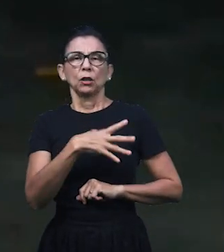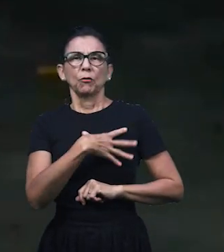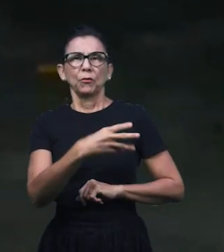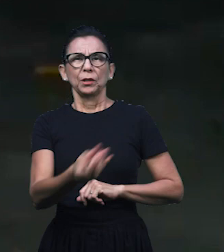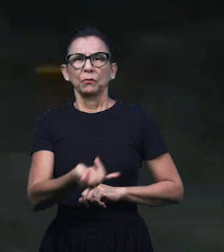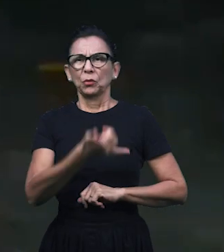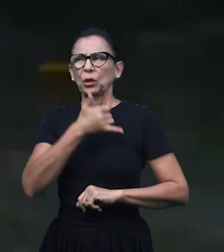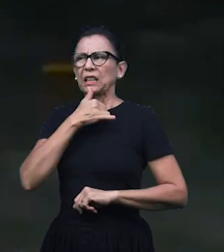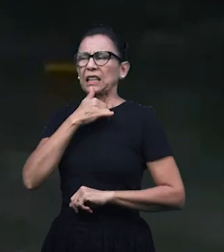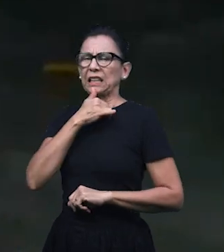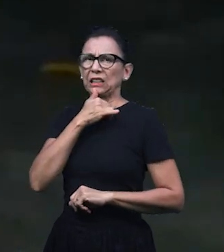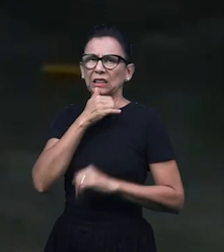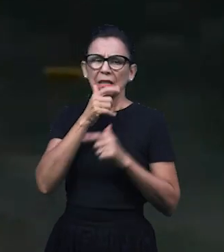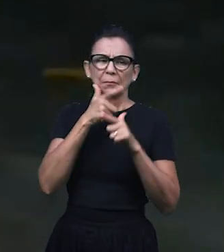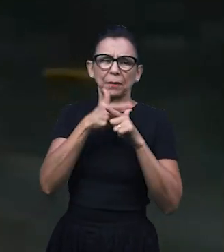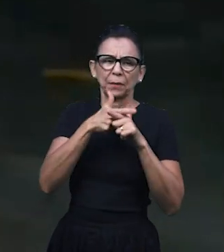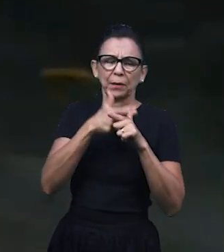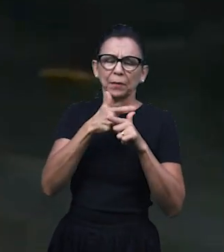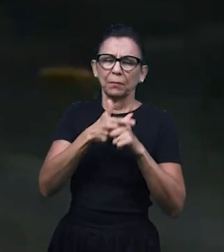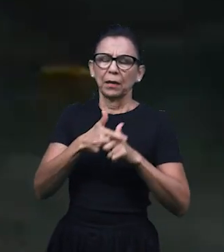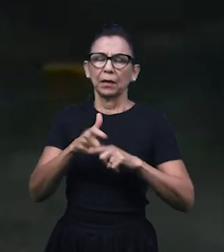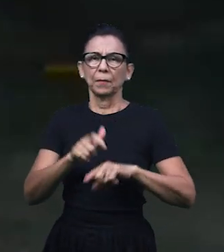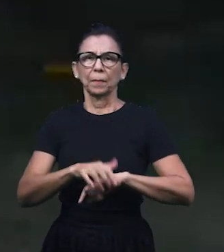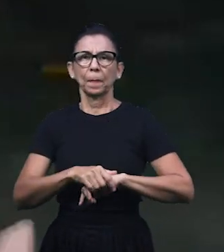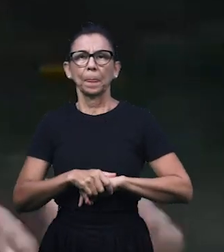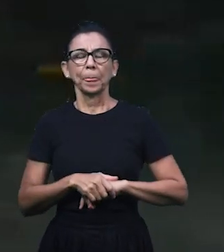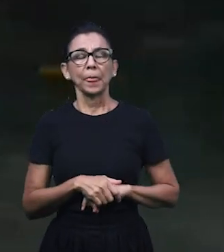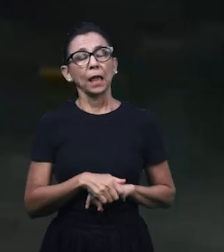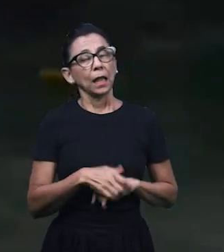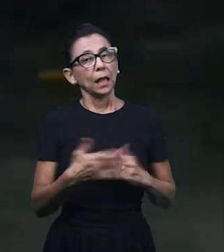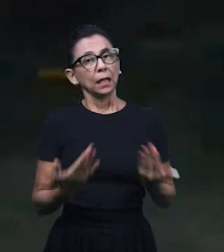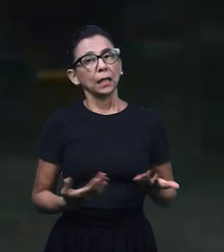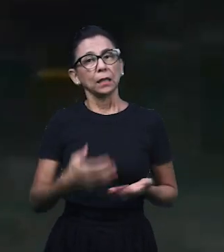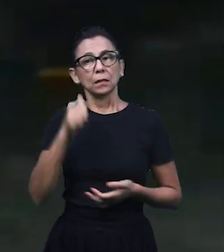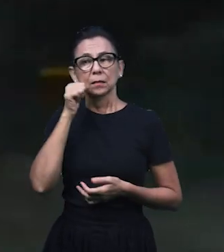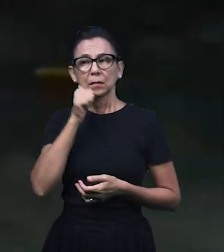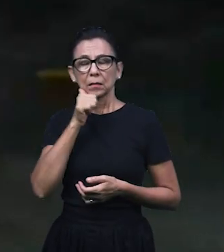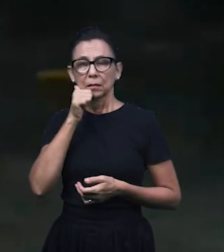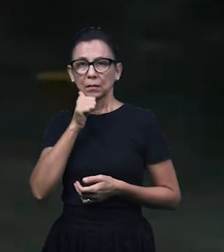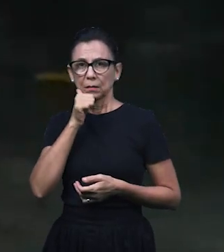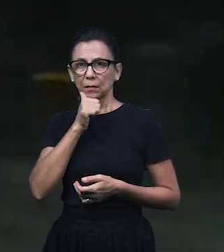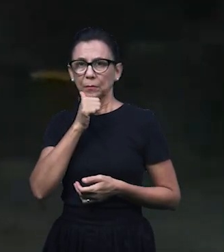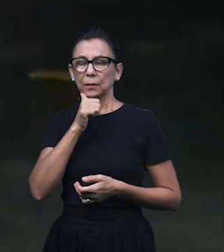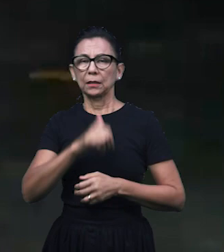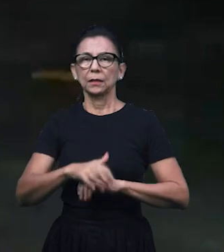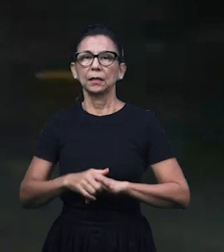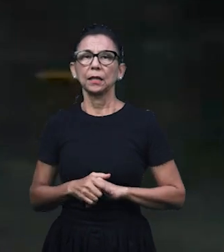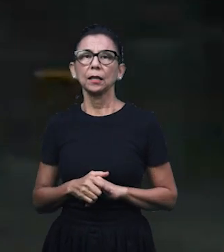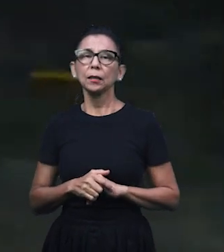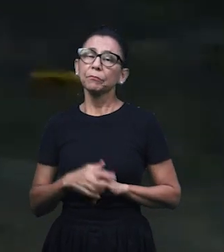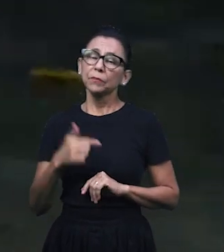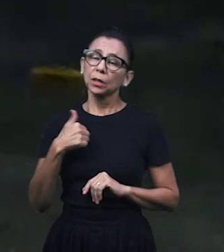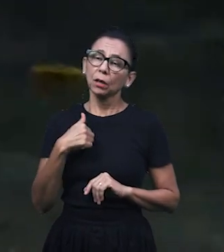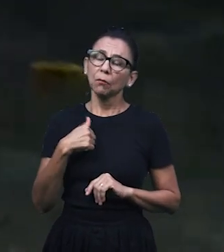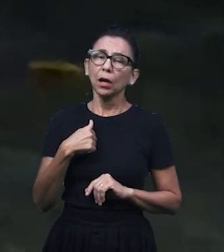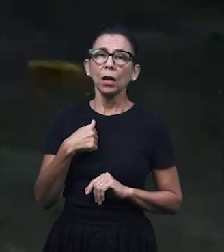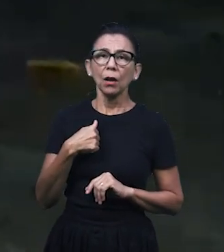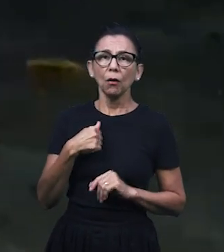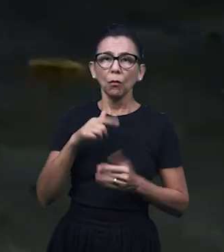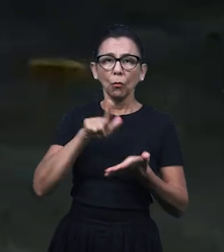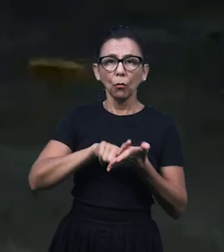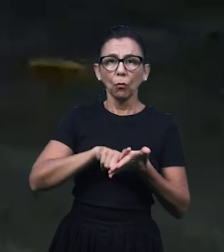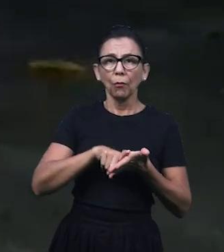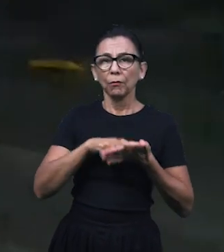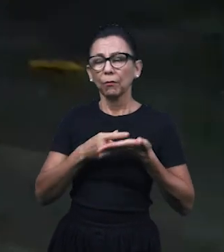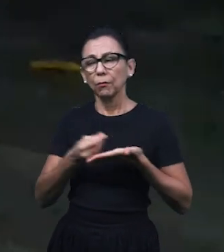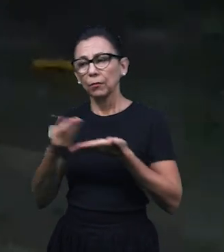evangelização, os louvores ali, eu consegui identificar uma mulher que ela estava ali preparando o seu comércio E eu fui até ela e ofereci, né, tanto o